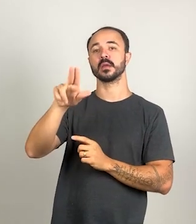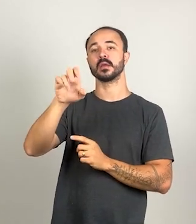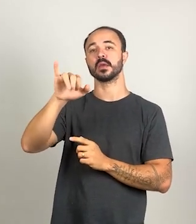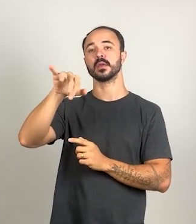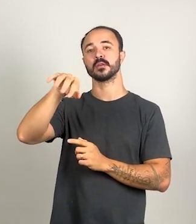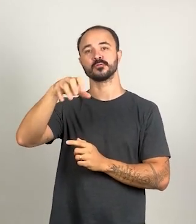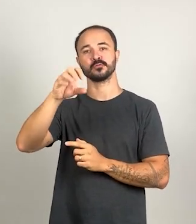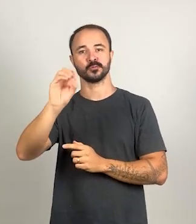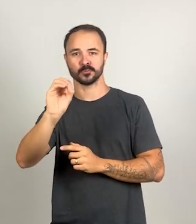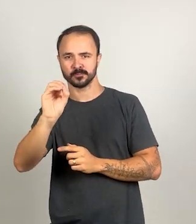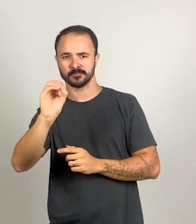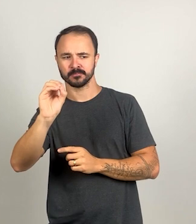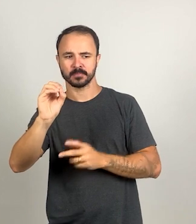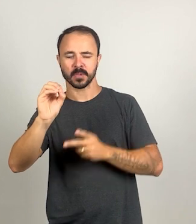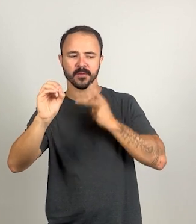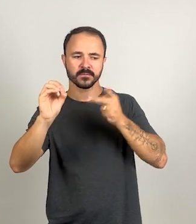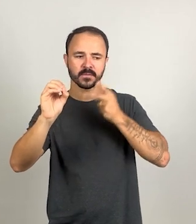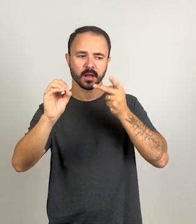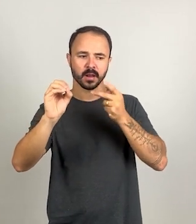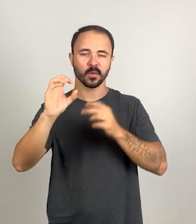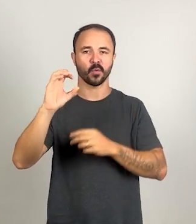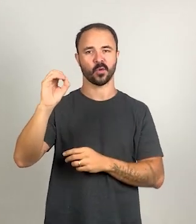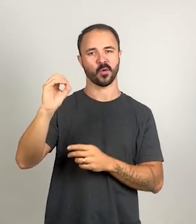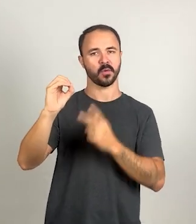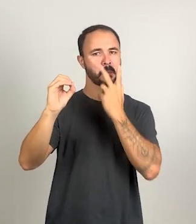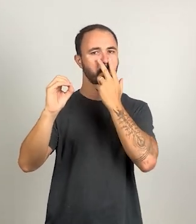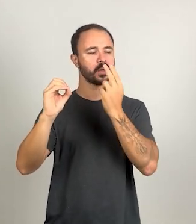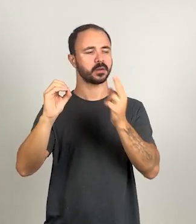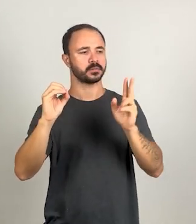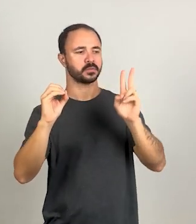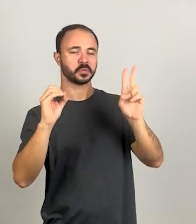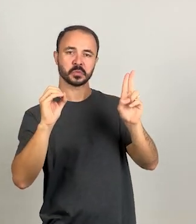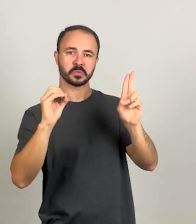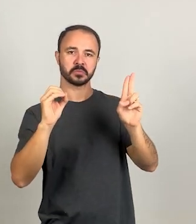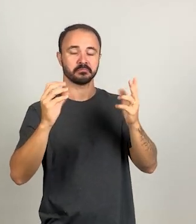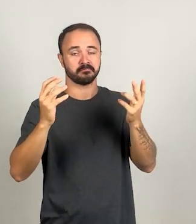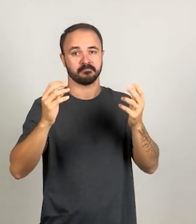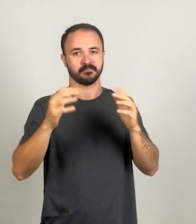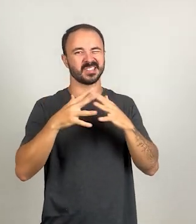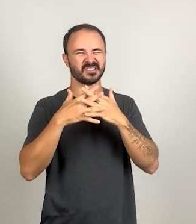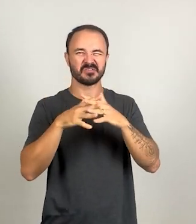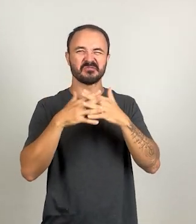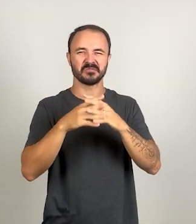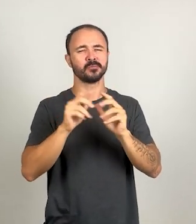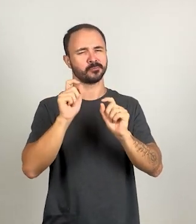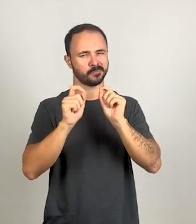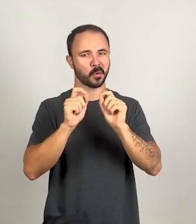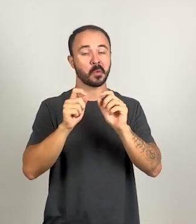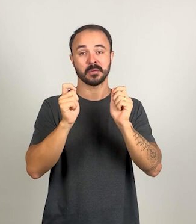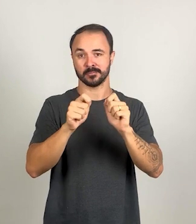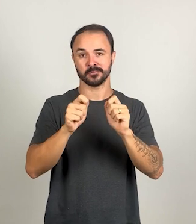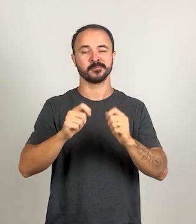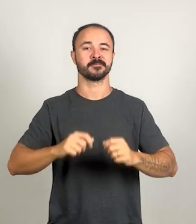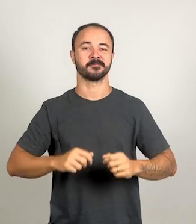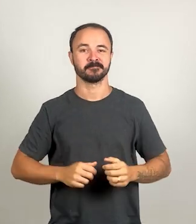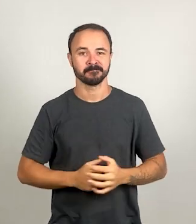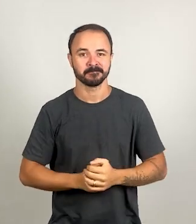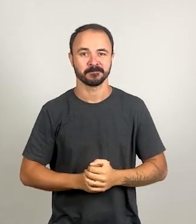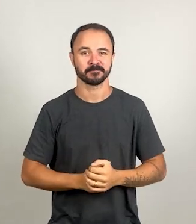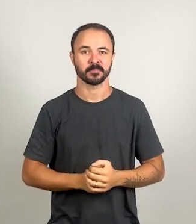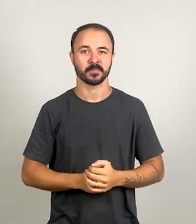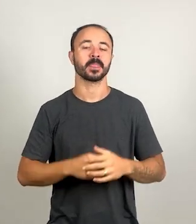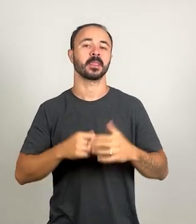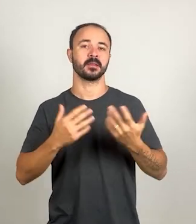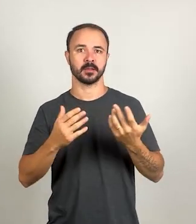garfo o dialeto maranhense possui um vocabulário próprio com palavras e expressões que refletem